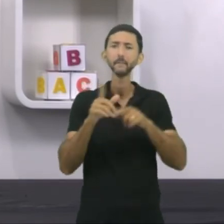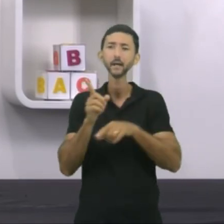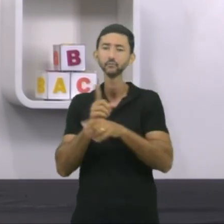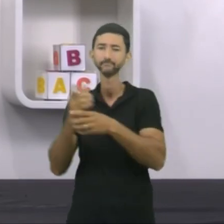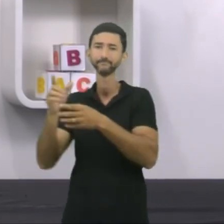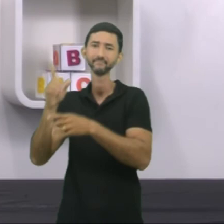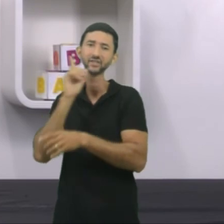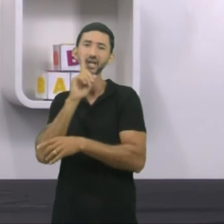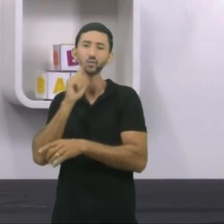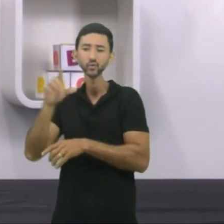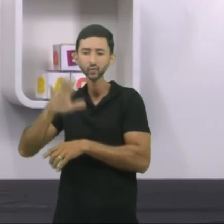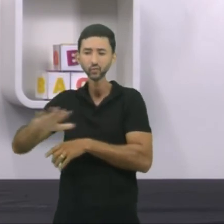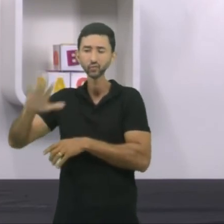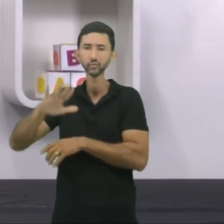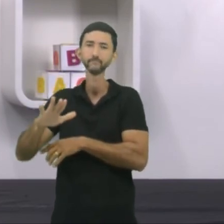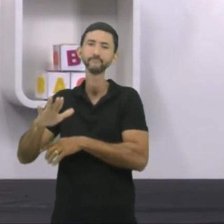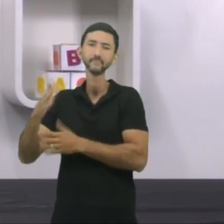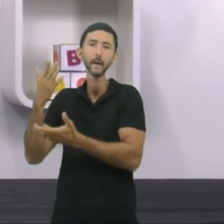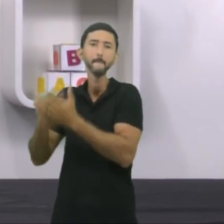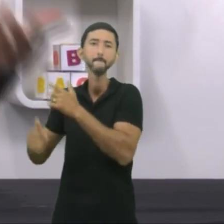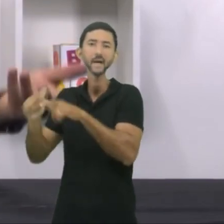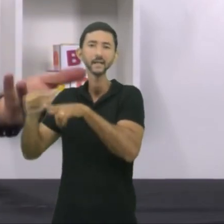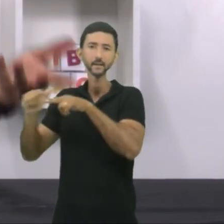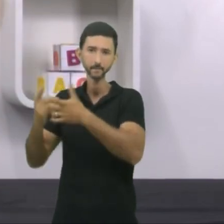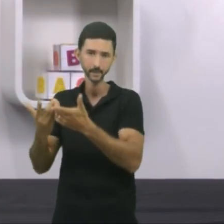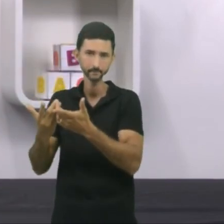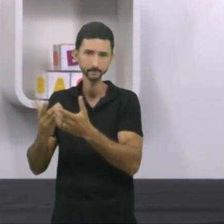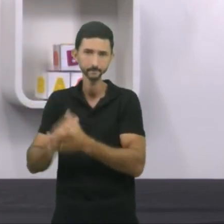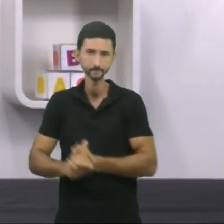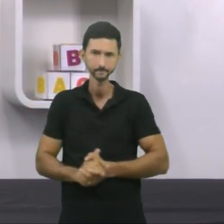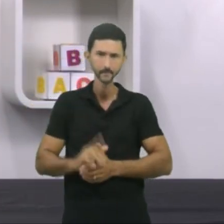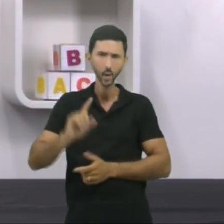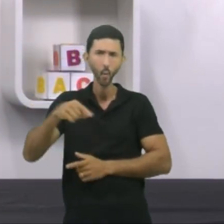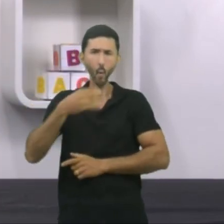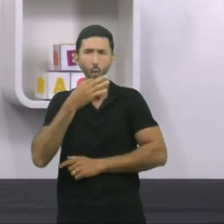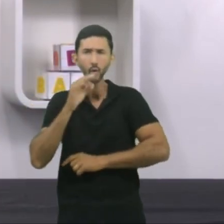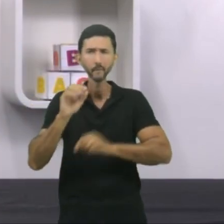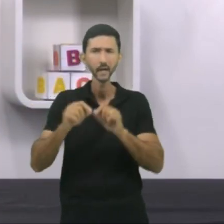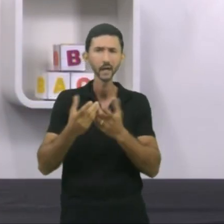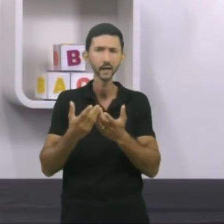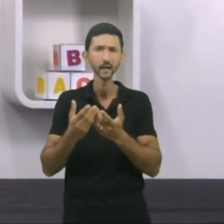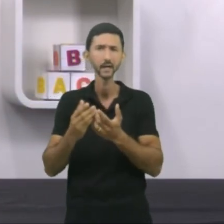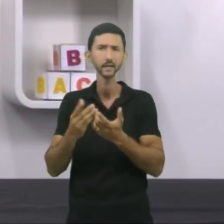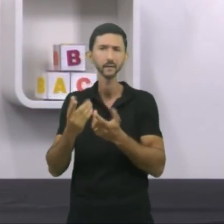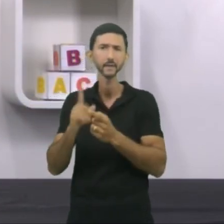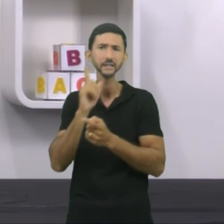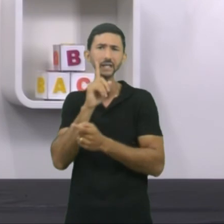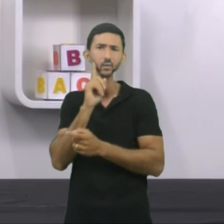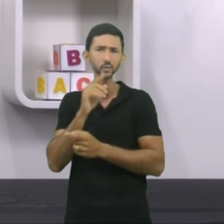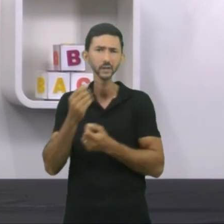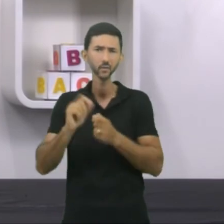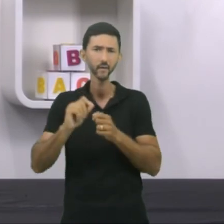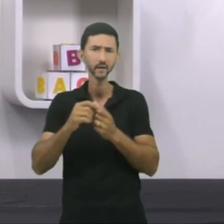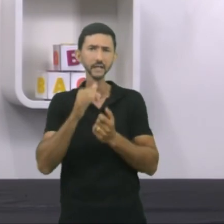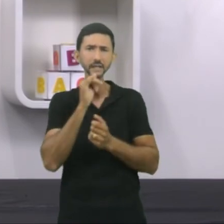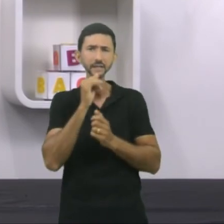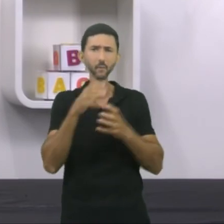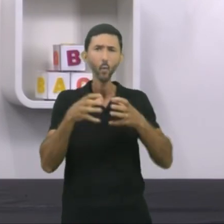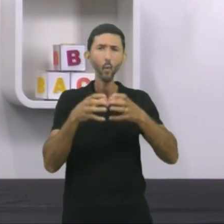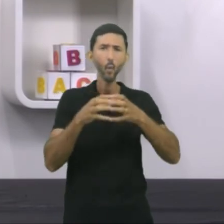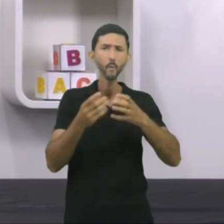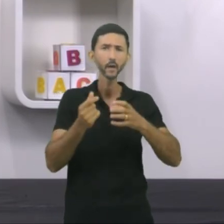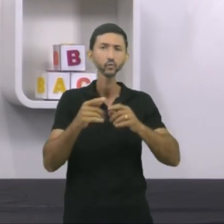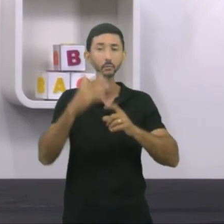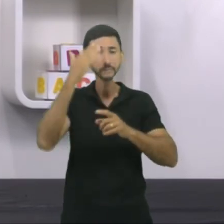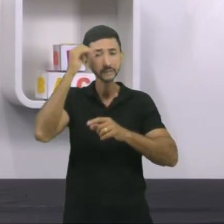Estados Unidos. Um outro ponto de crítica que os Estados Unidos faz ao NAFTA,